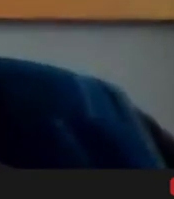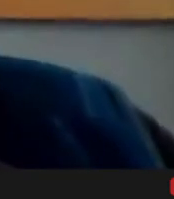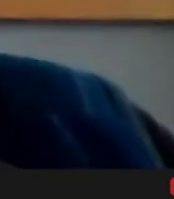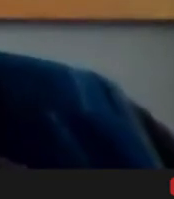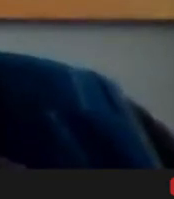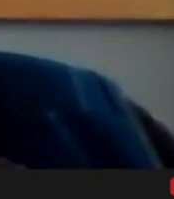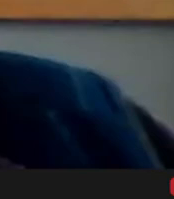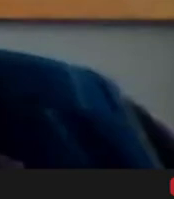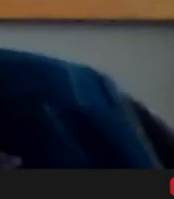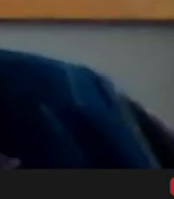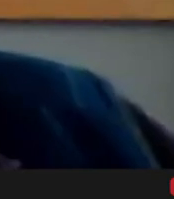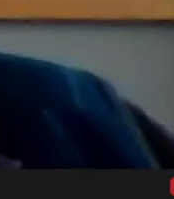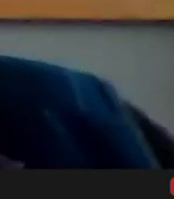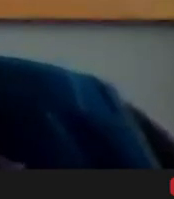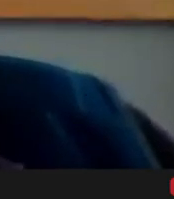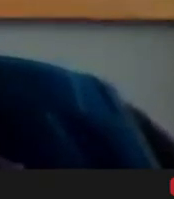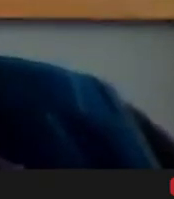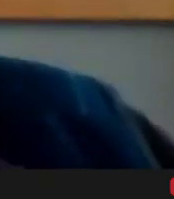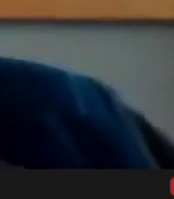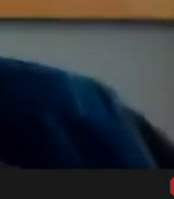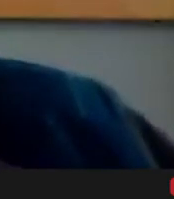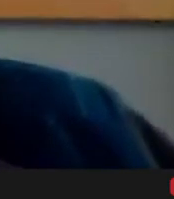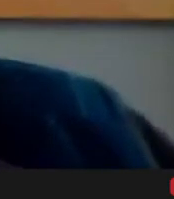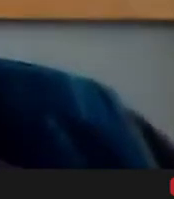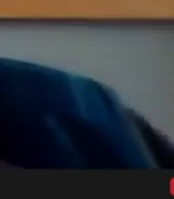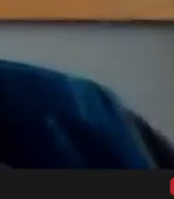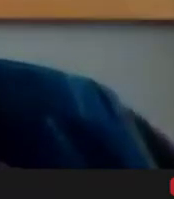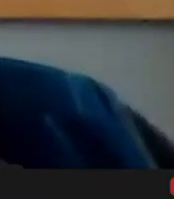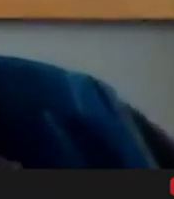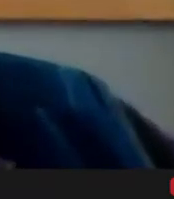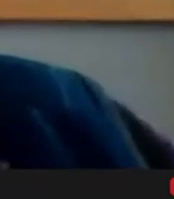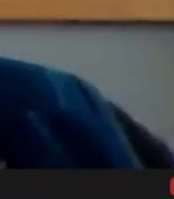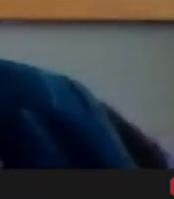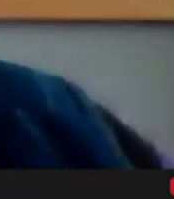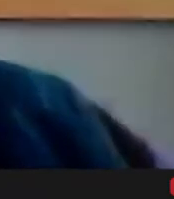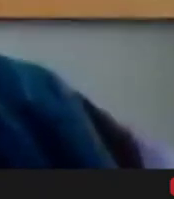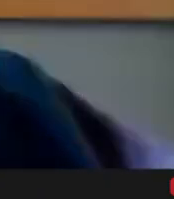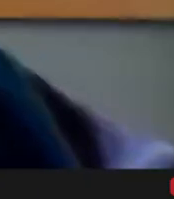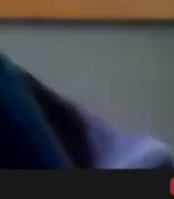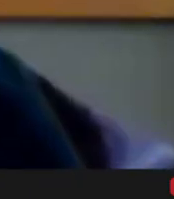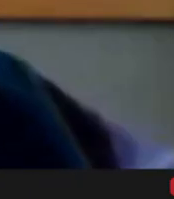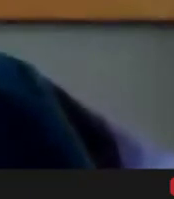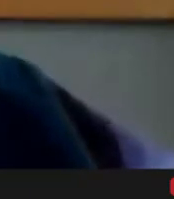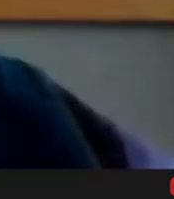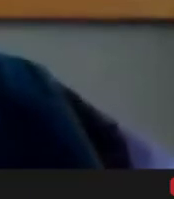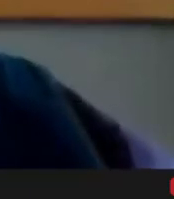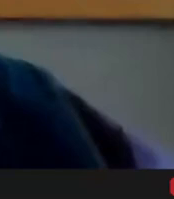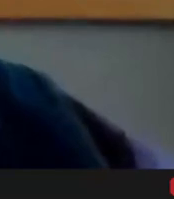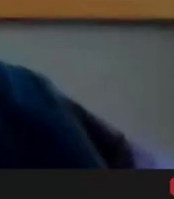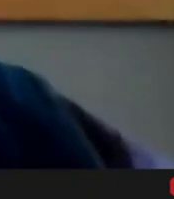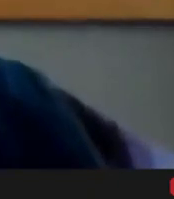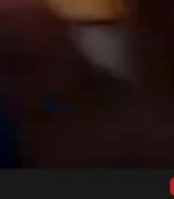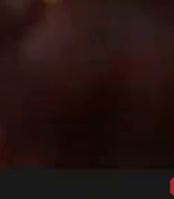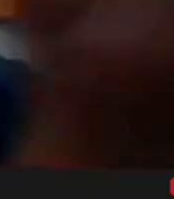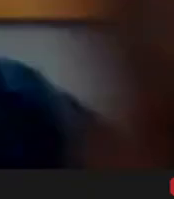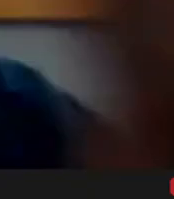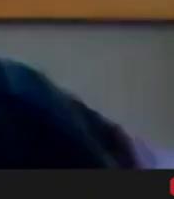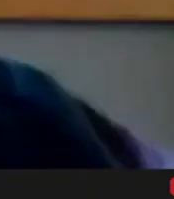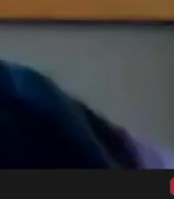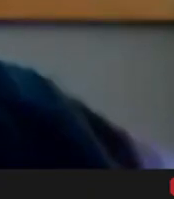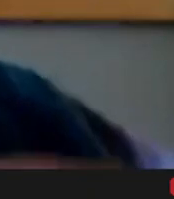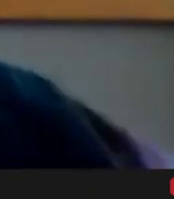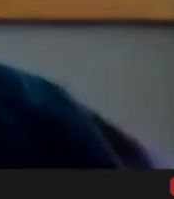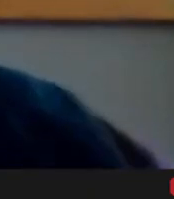escolares, né? Nós já temos uma tradição, a gente fez uma lei, Gabeira, chamada Lei Maria da Penha nas escolas, que